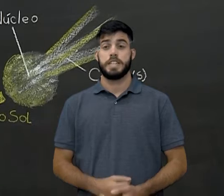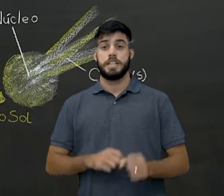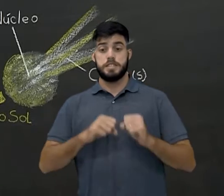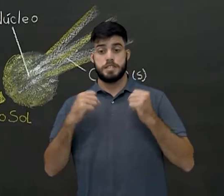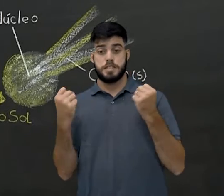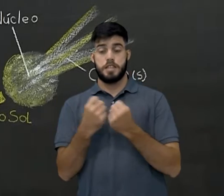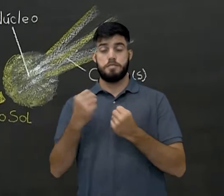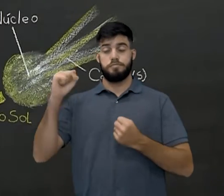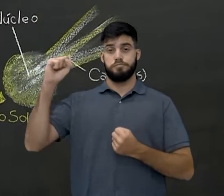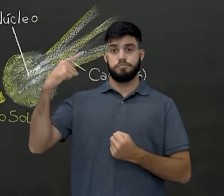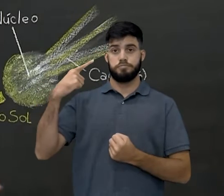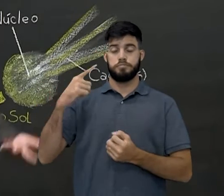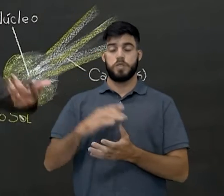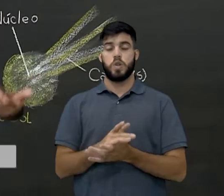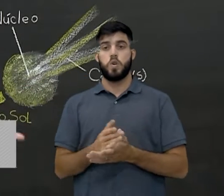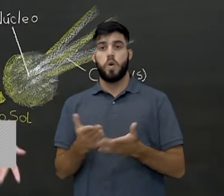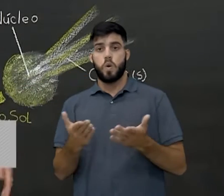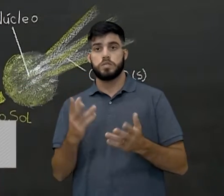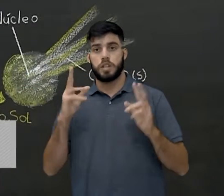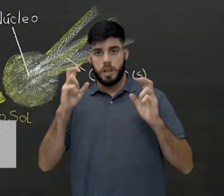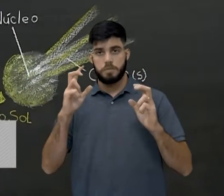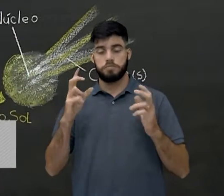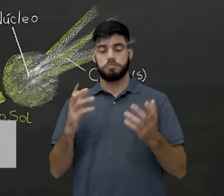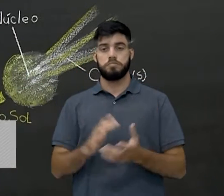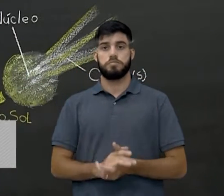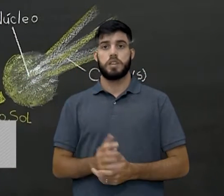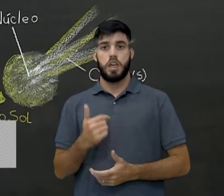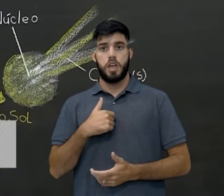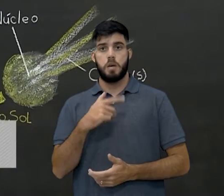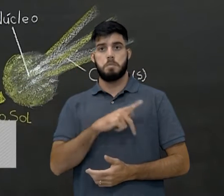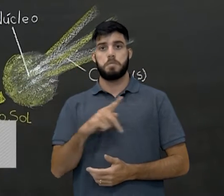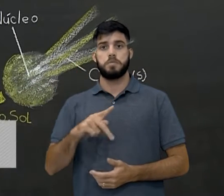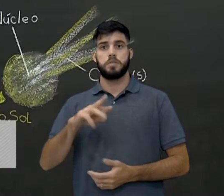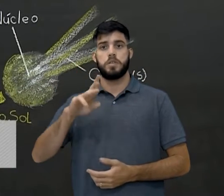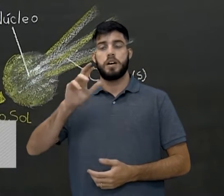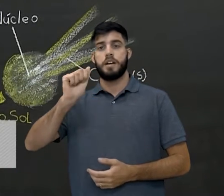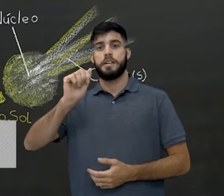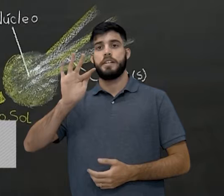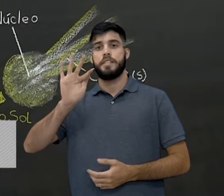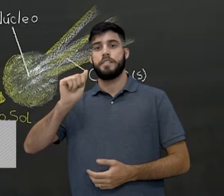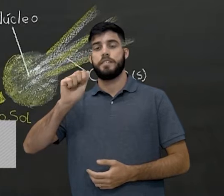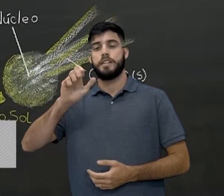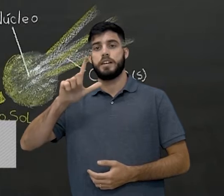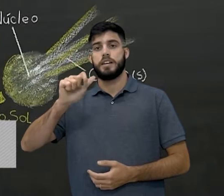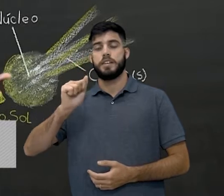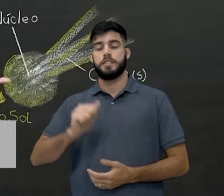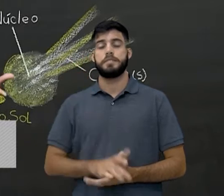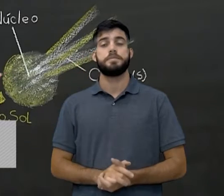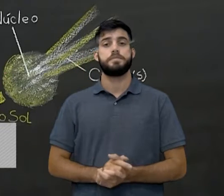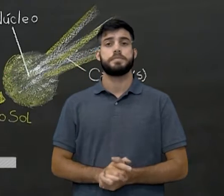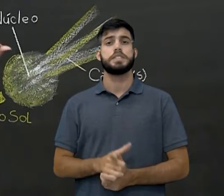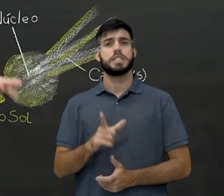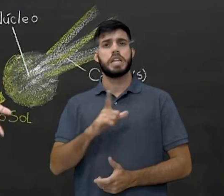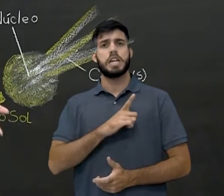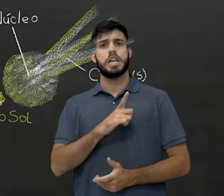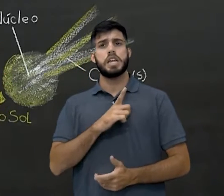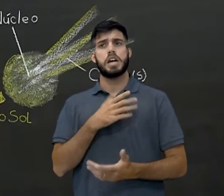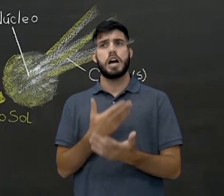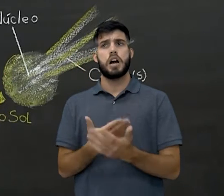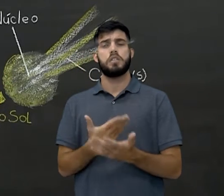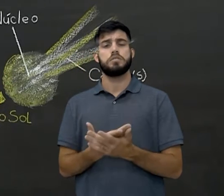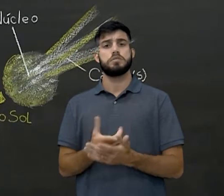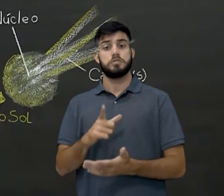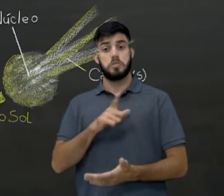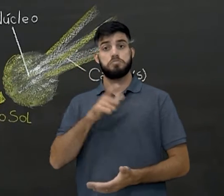Sistema Solar. Esse é o tema da aula de hoje e eu sou a professora Rafaela Lima. Se tem uma aula que causa muito interesse para os alunos, é